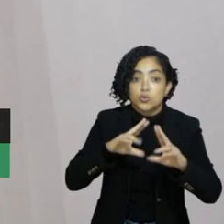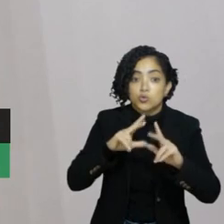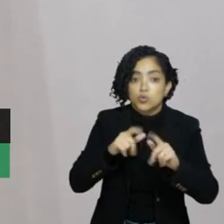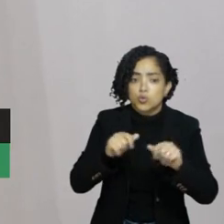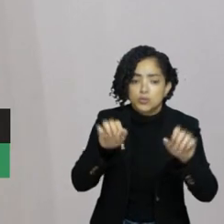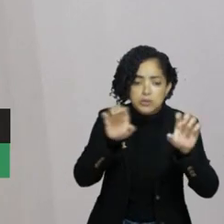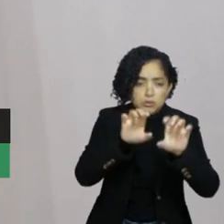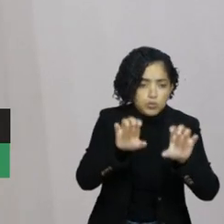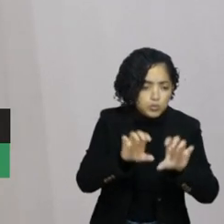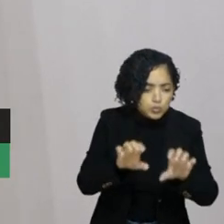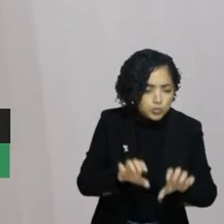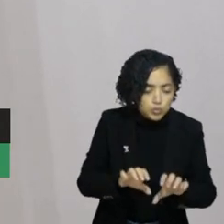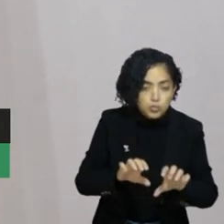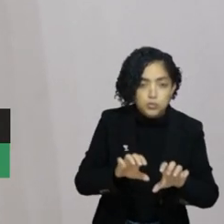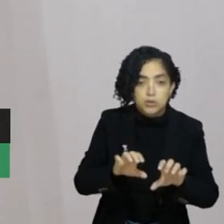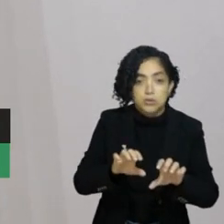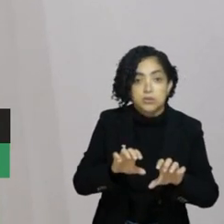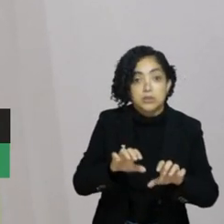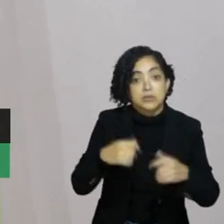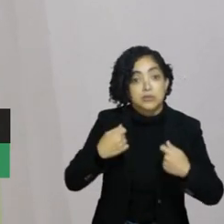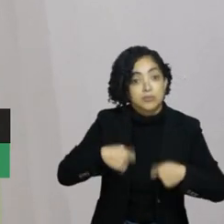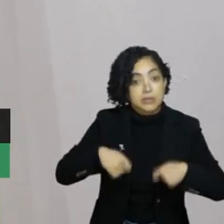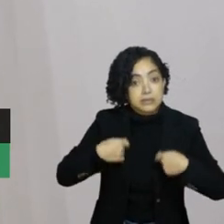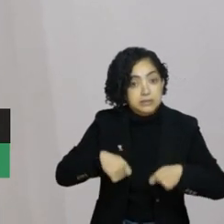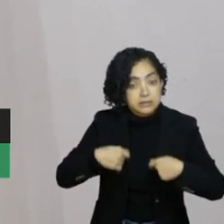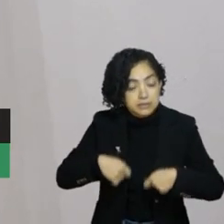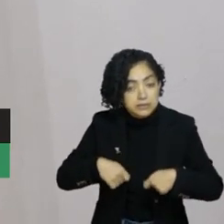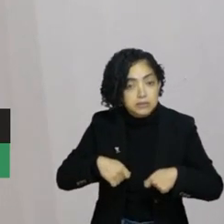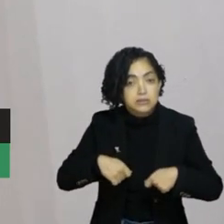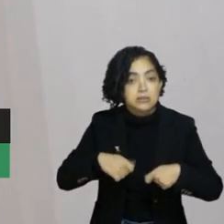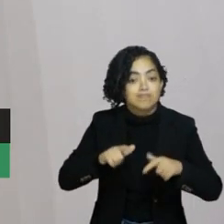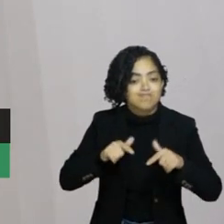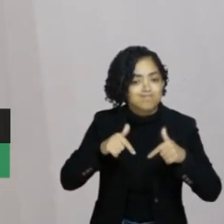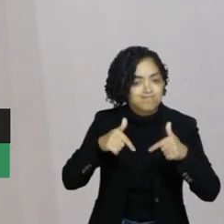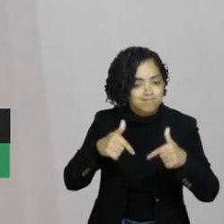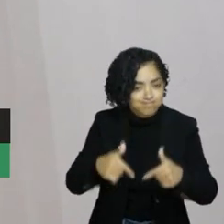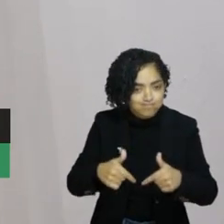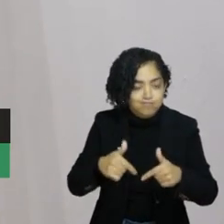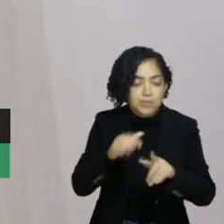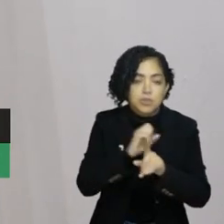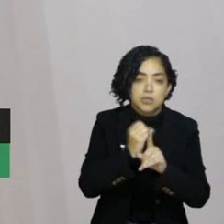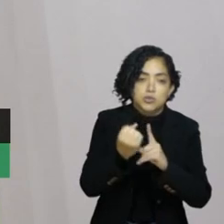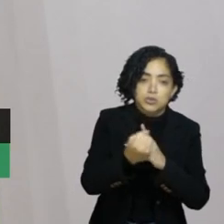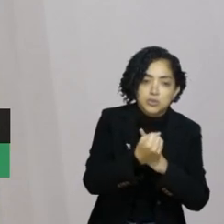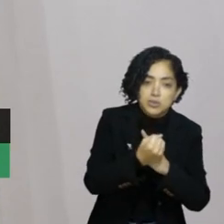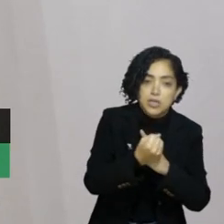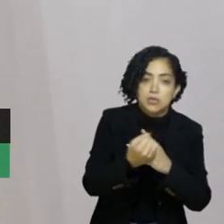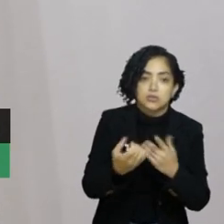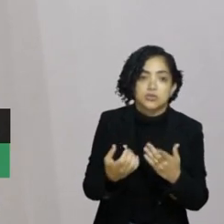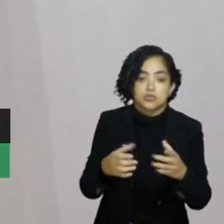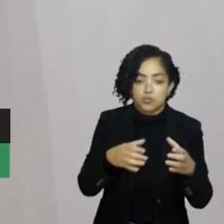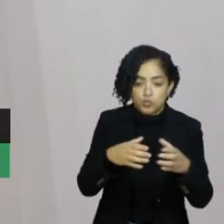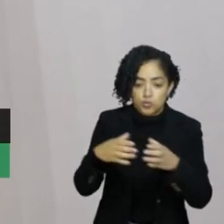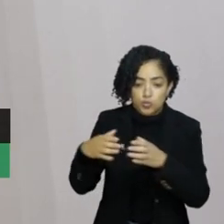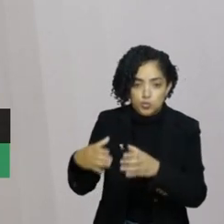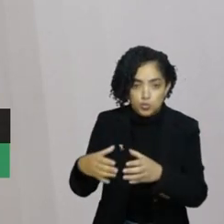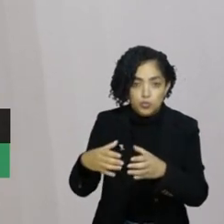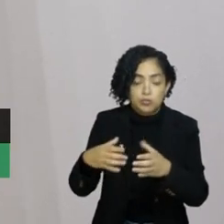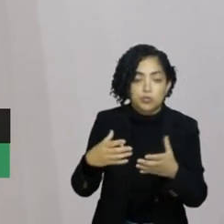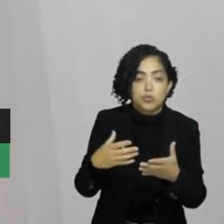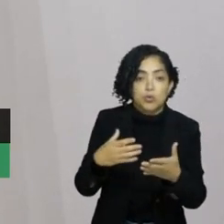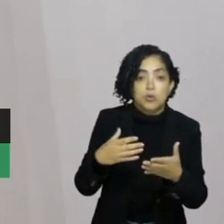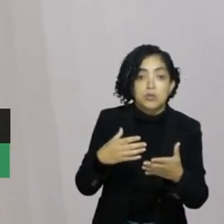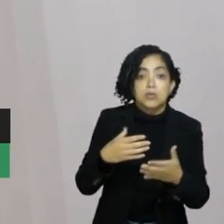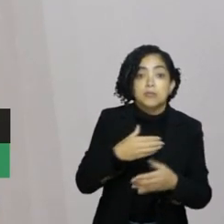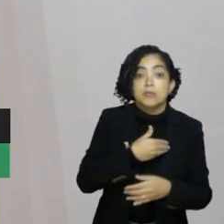do Estado. Então, será preciso muita disposição da sociedade civil, das entidades e do poder público para